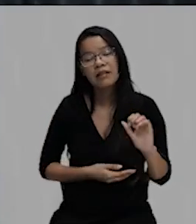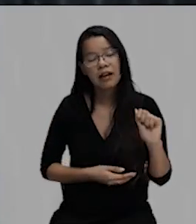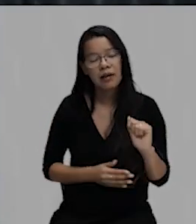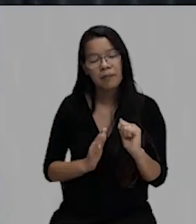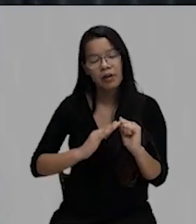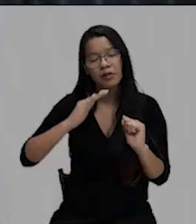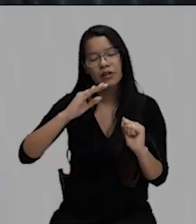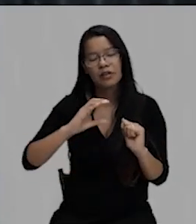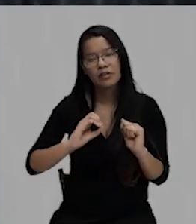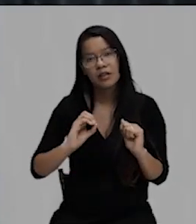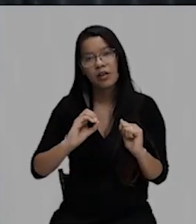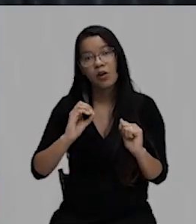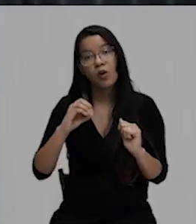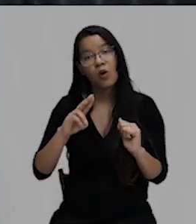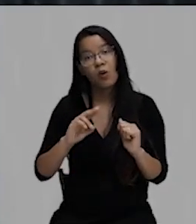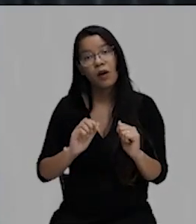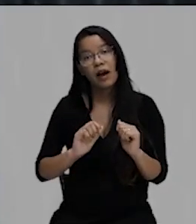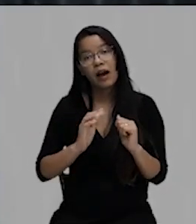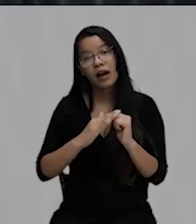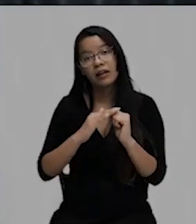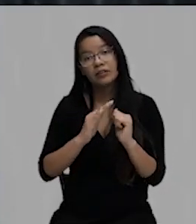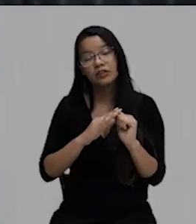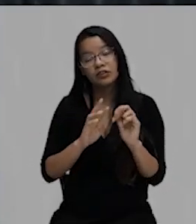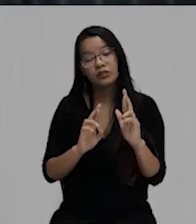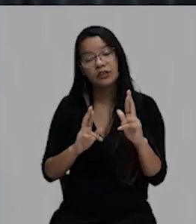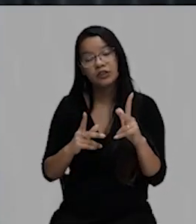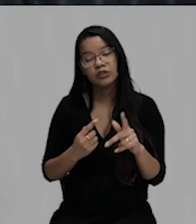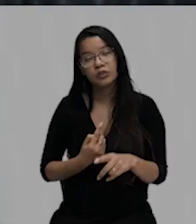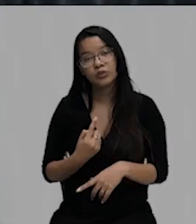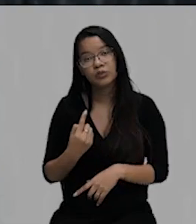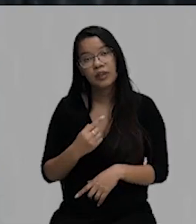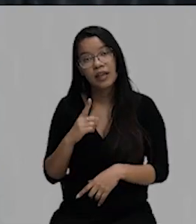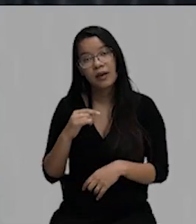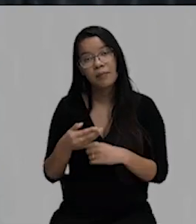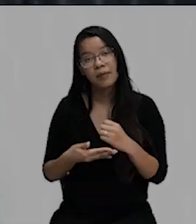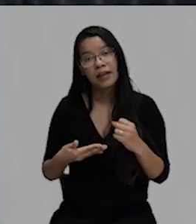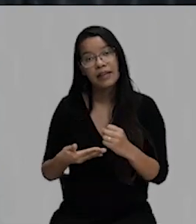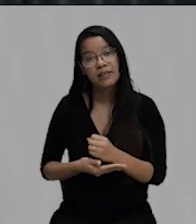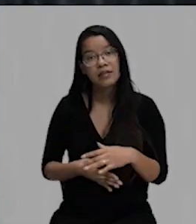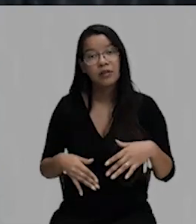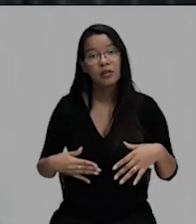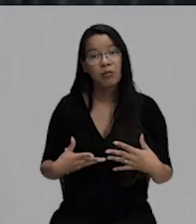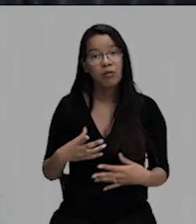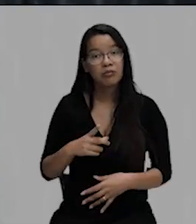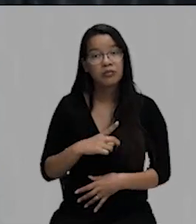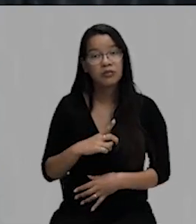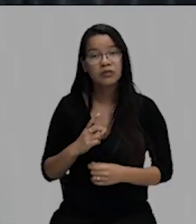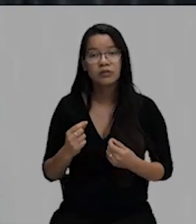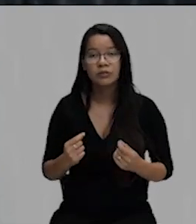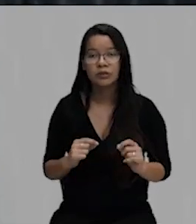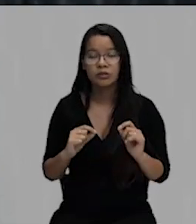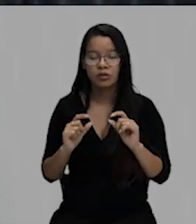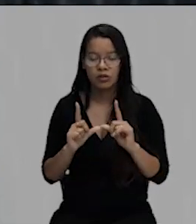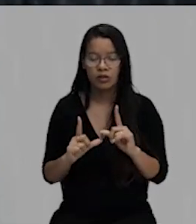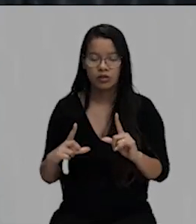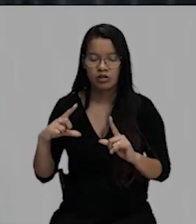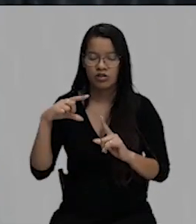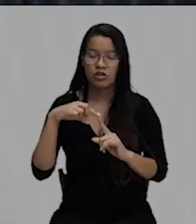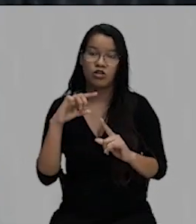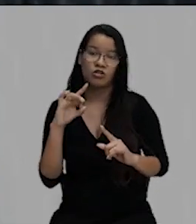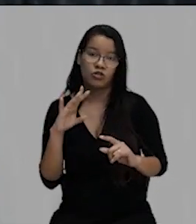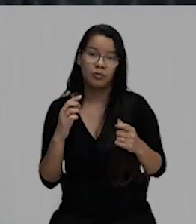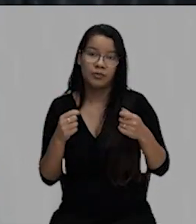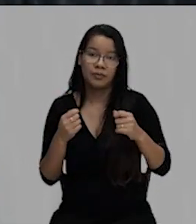que 0, A diferente de 1. A é a base, tá? Qual é a condição de existência para o logaritmando? Ele apenas tem que ser maior